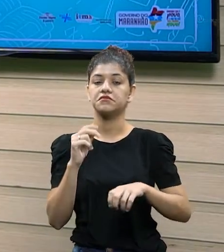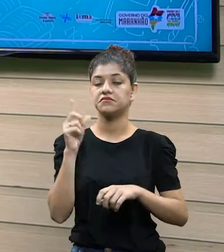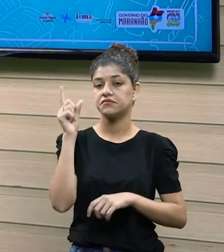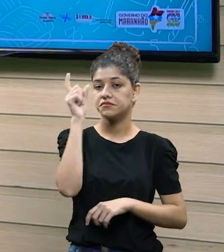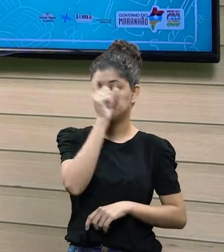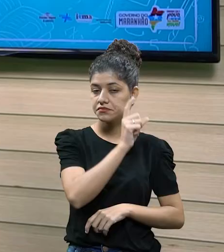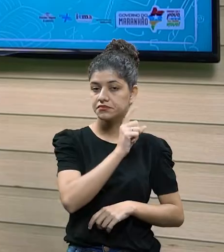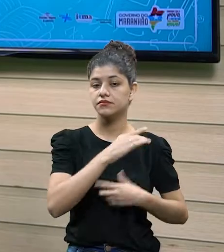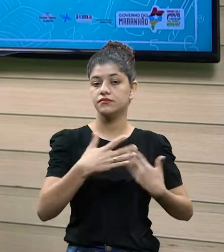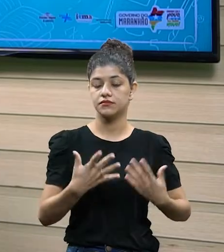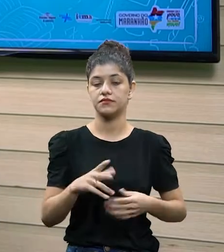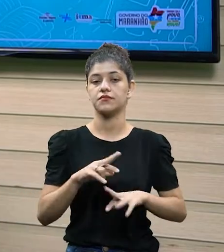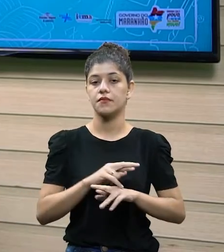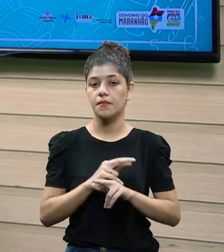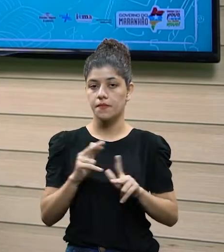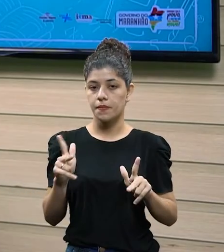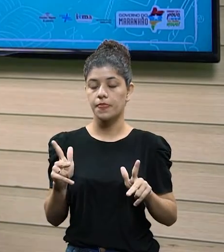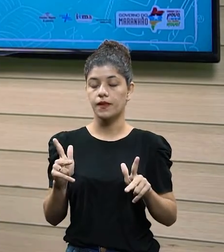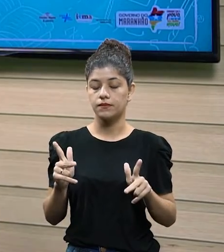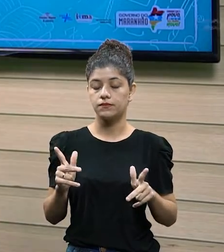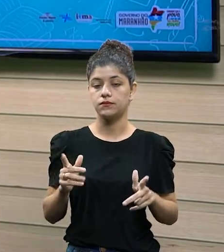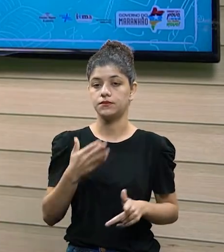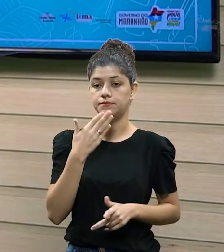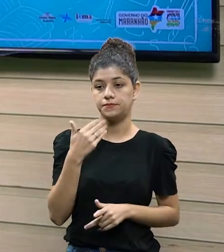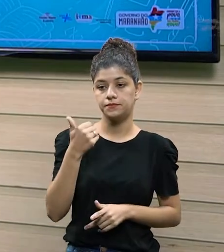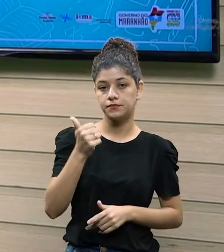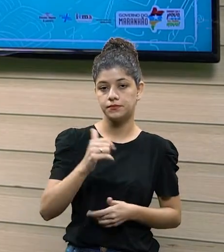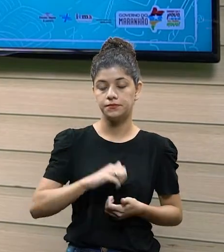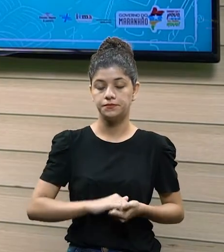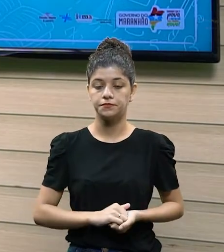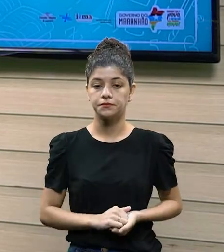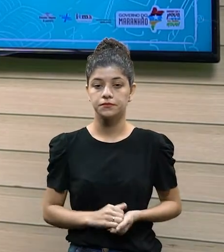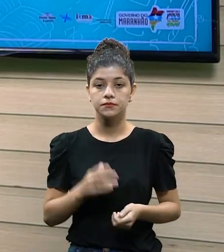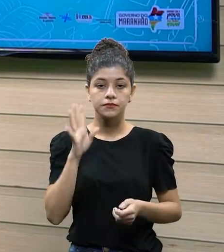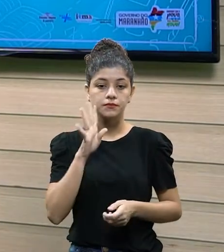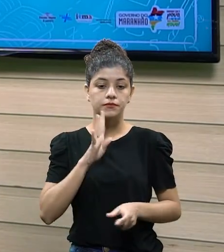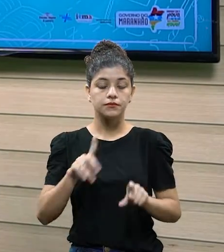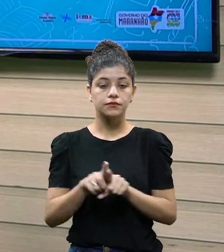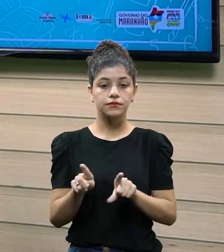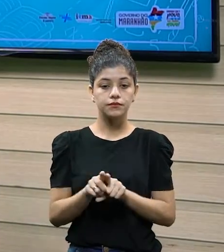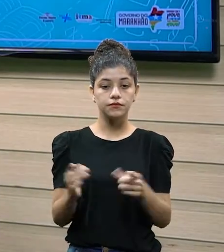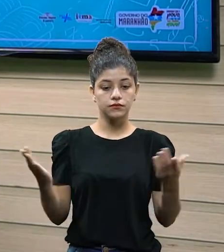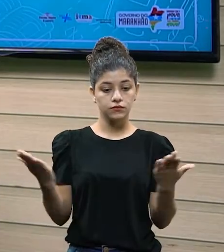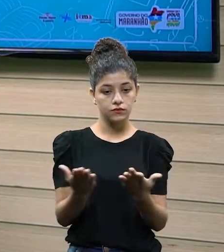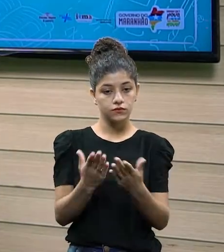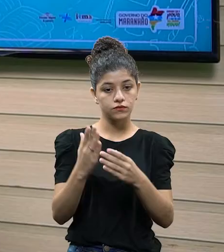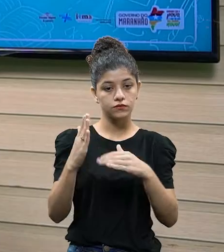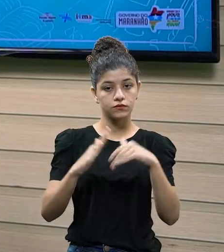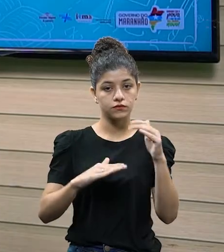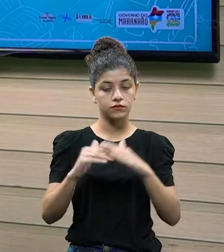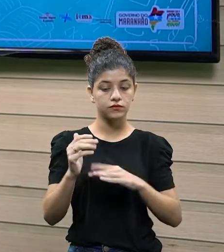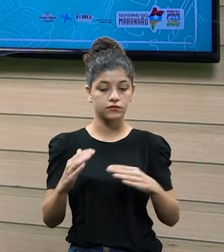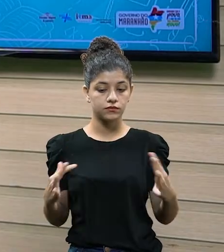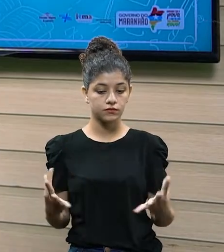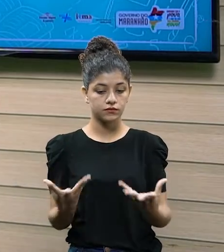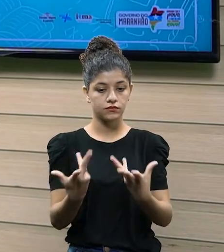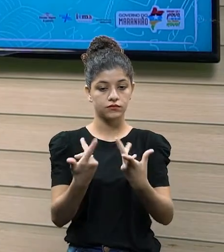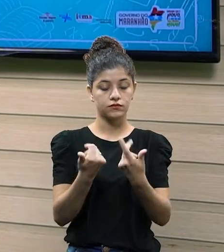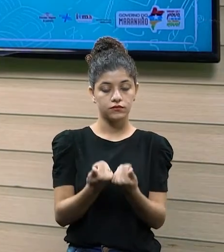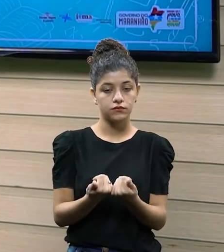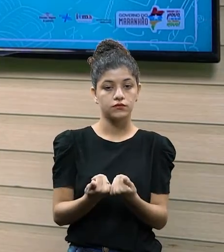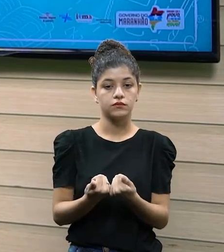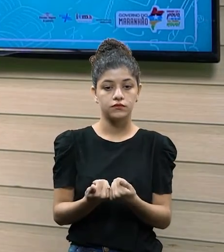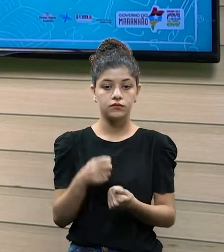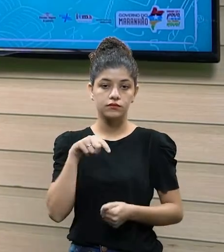fazendo muita diferença. E aí é legal, porque hoje para você ser esse profissional chamado de completo, claro que você tem que ter